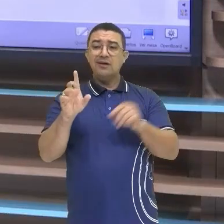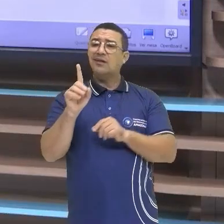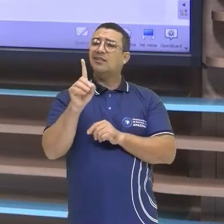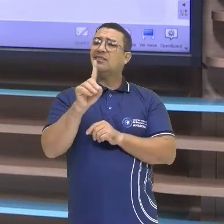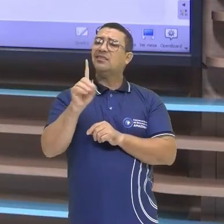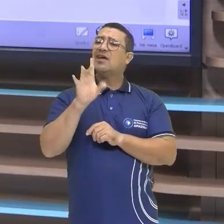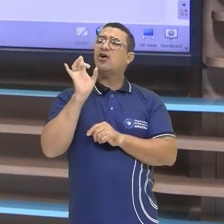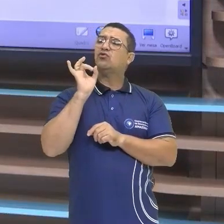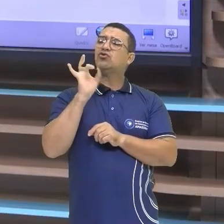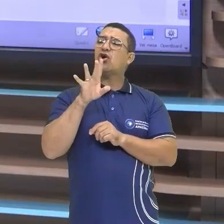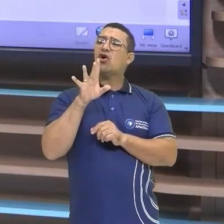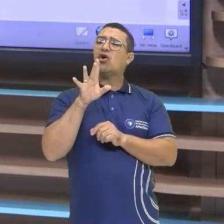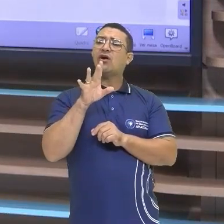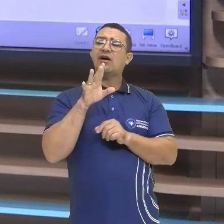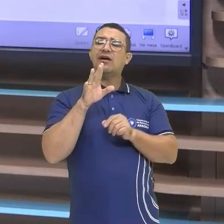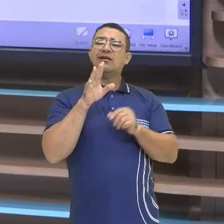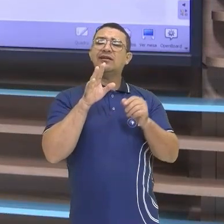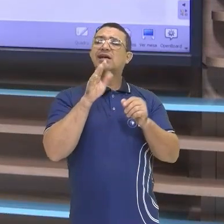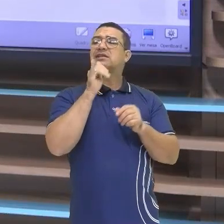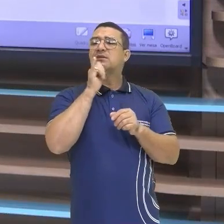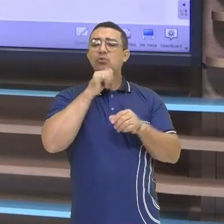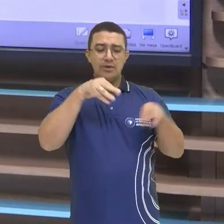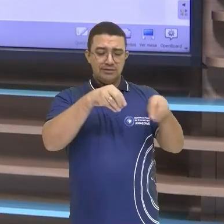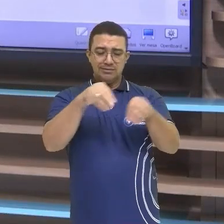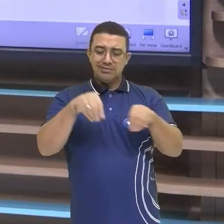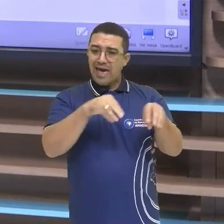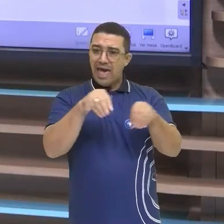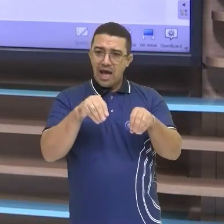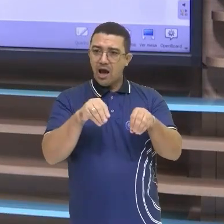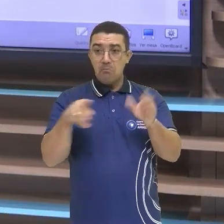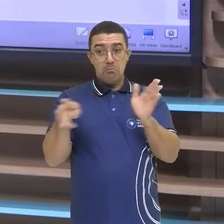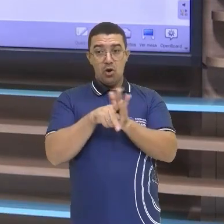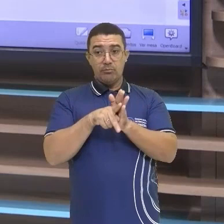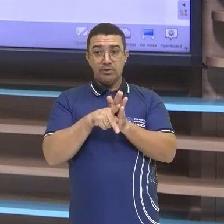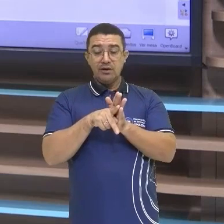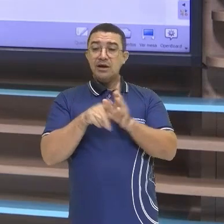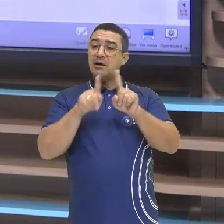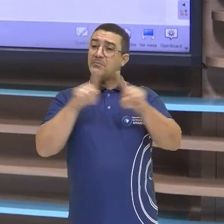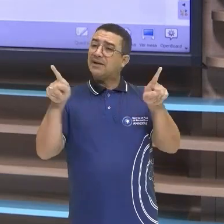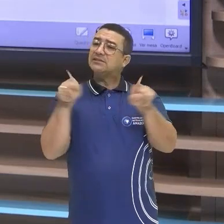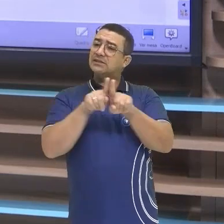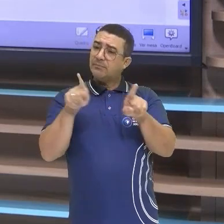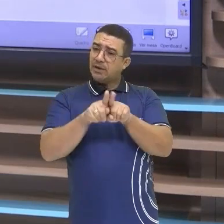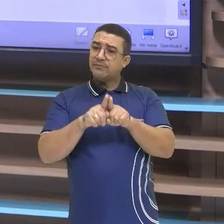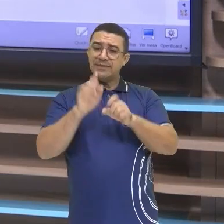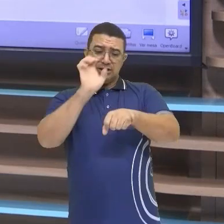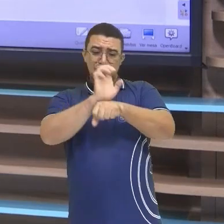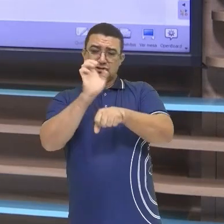essa terra, ele precisa também que o Estado faça um investimento